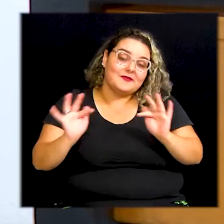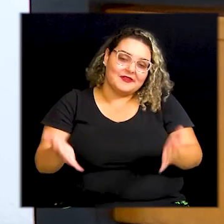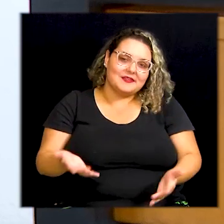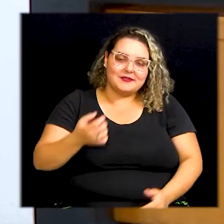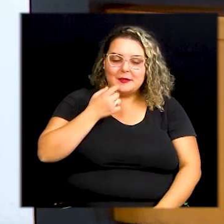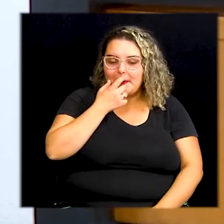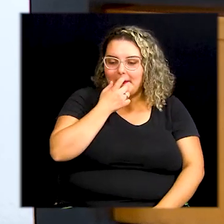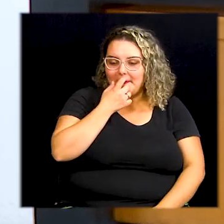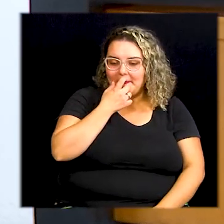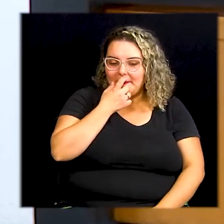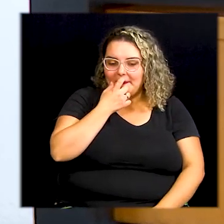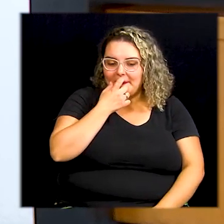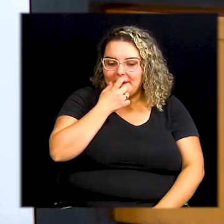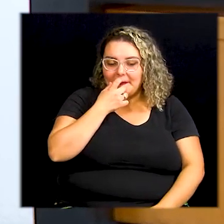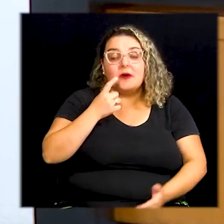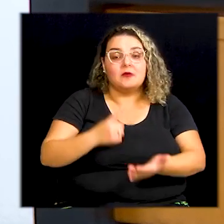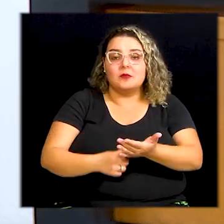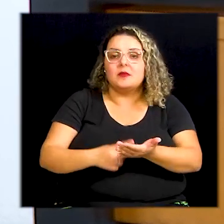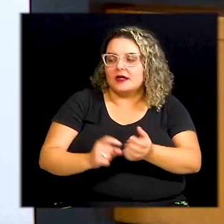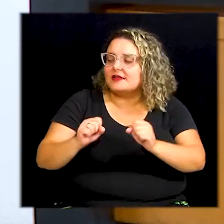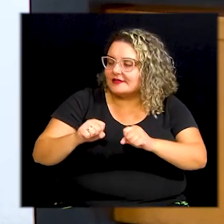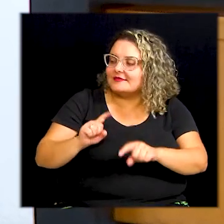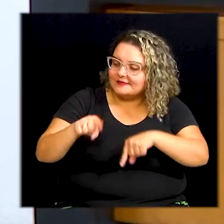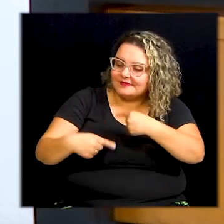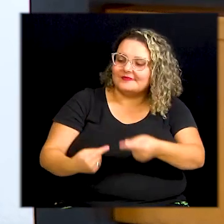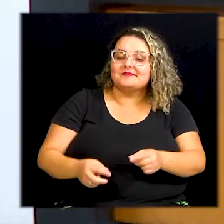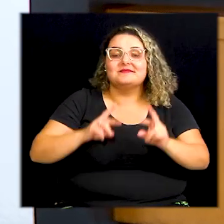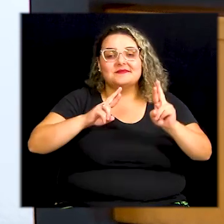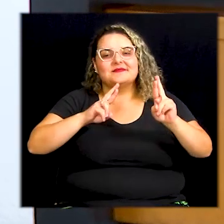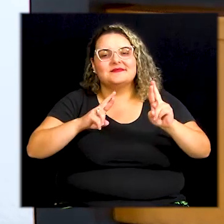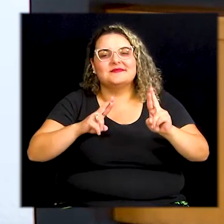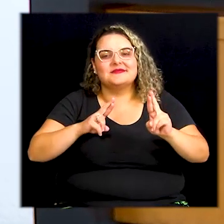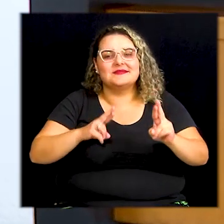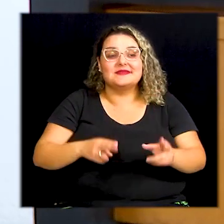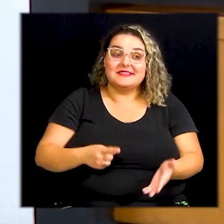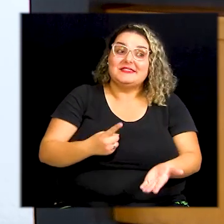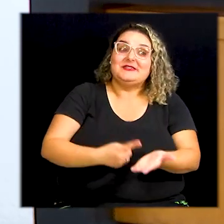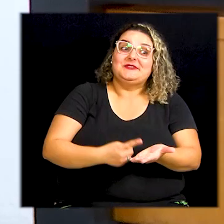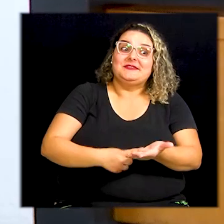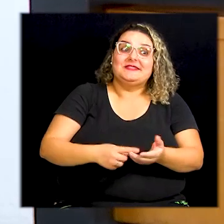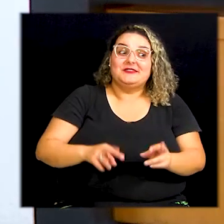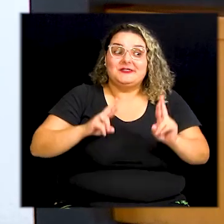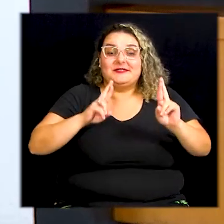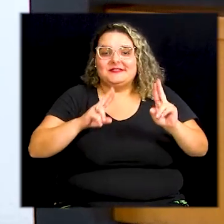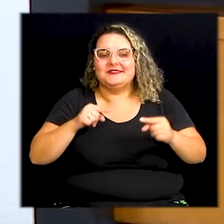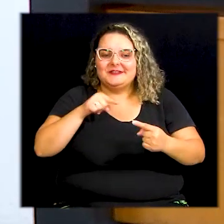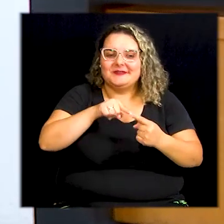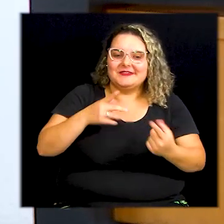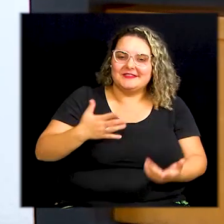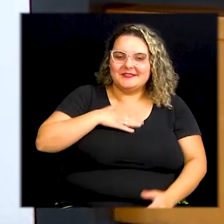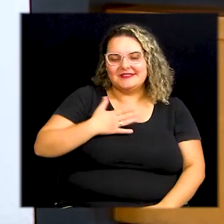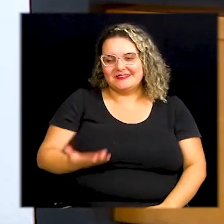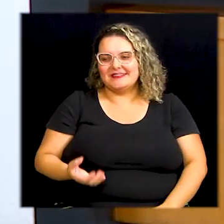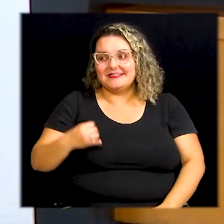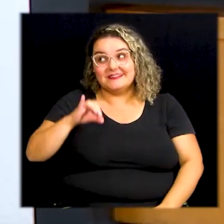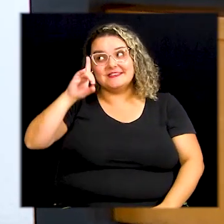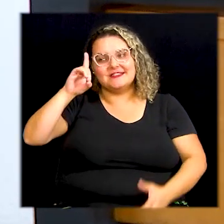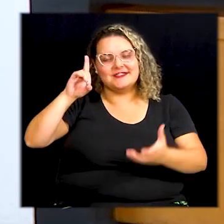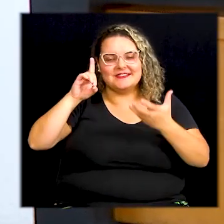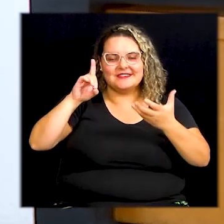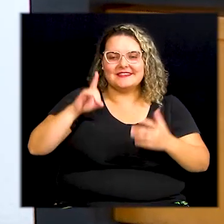feliz. E vamos marcar sim, vamos marcar a próxima vez. Espero já ter cumprido um desses objetivos meus, mas se